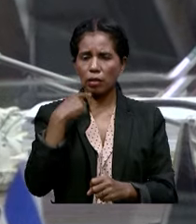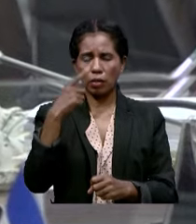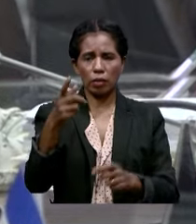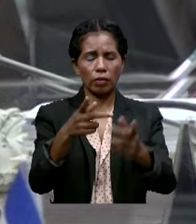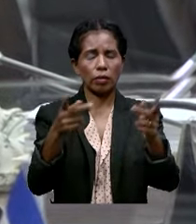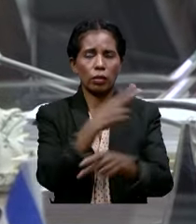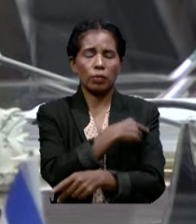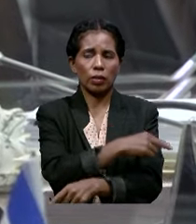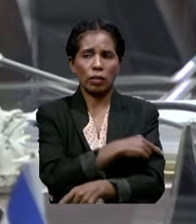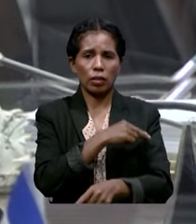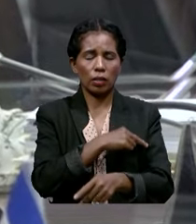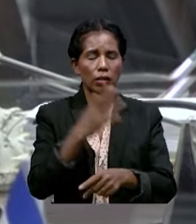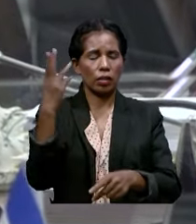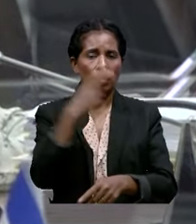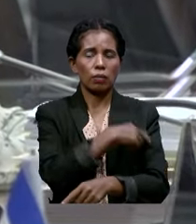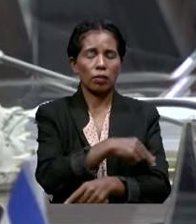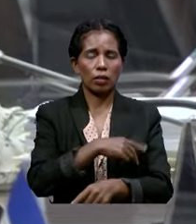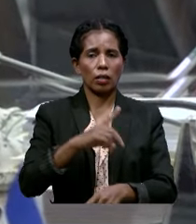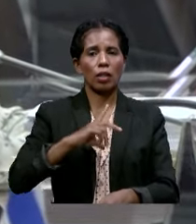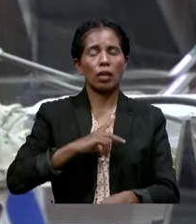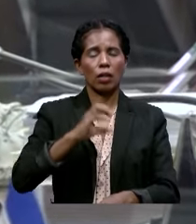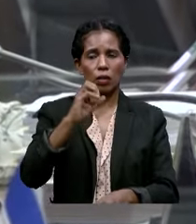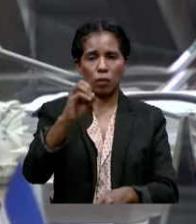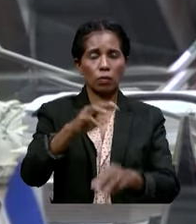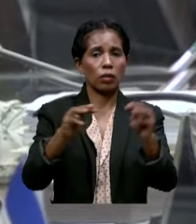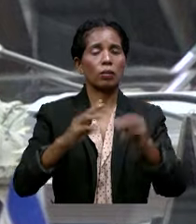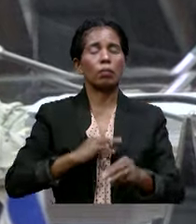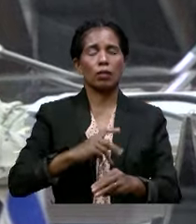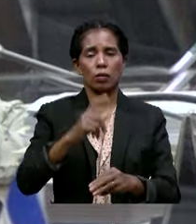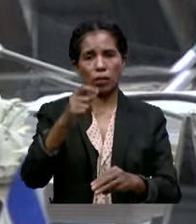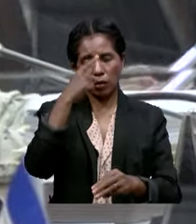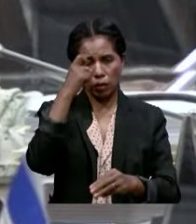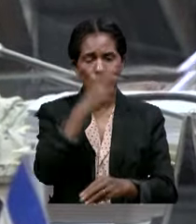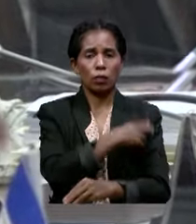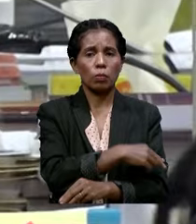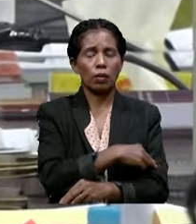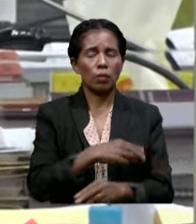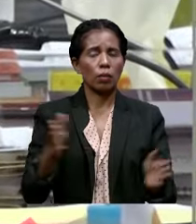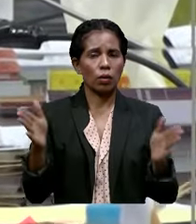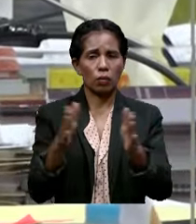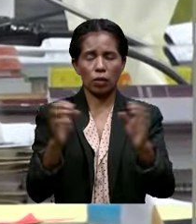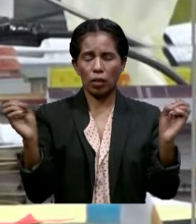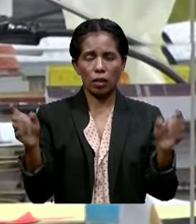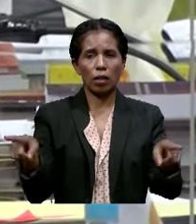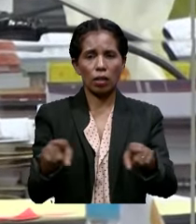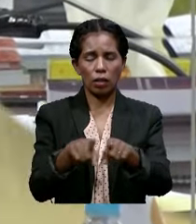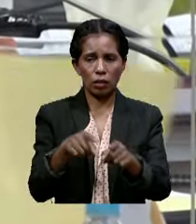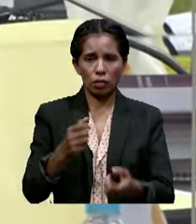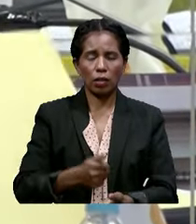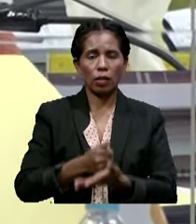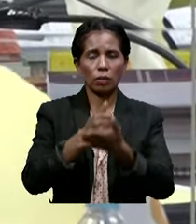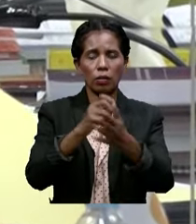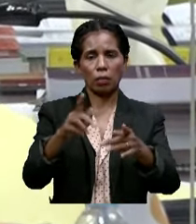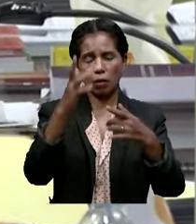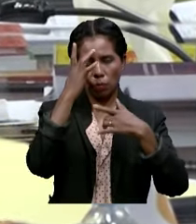foin reabilita e a posto administrativo Laclo, município Manatutu. Tamba Centro Saúde refere clot no la iha separação basala atendimento entre